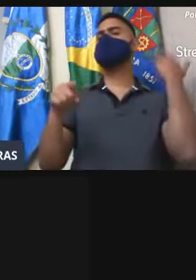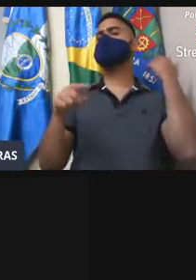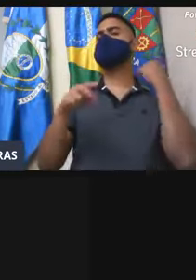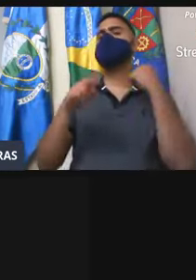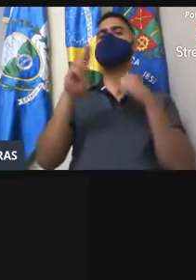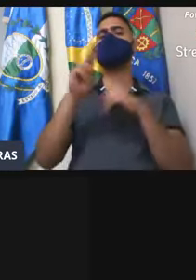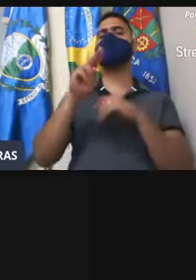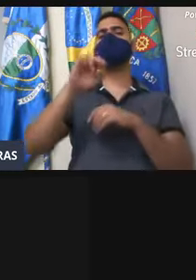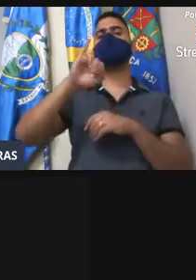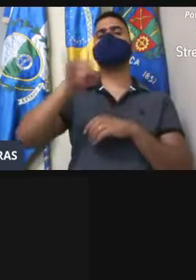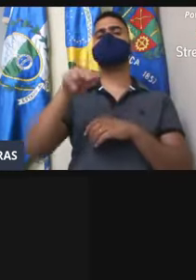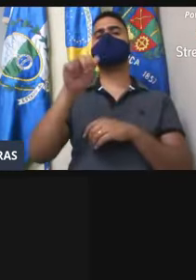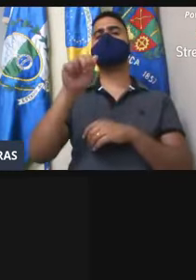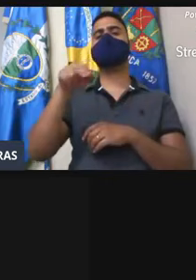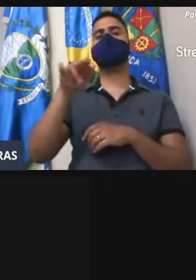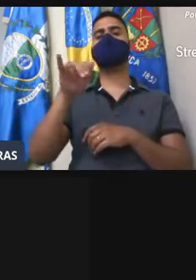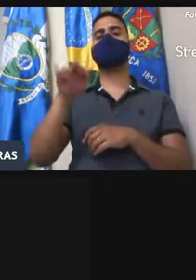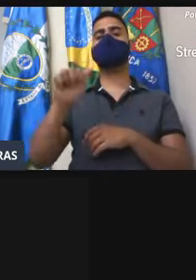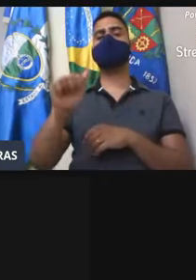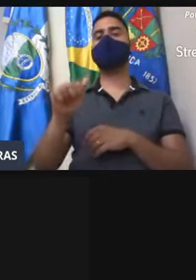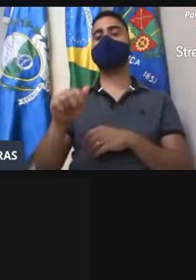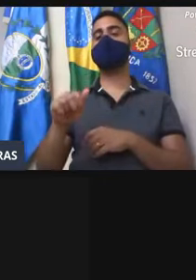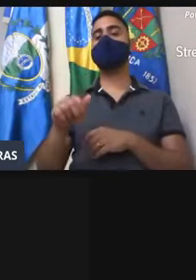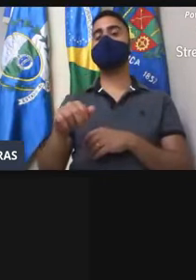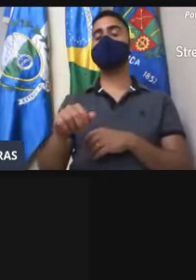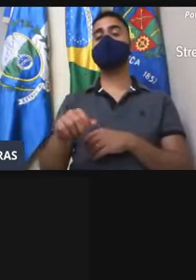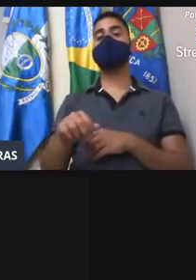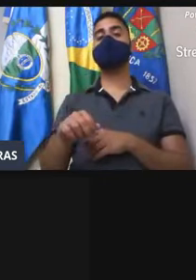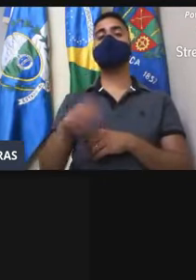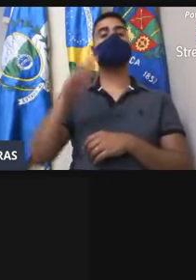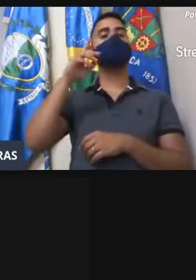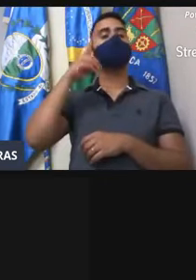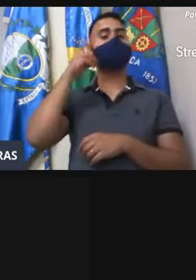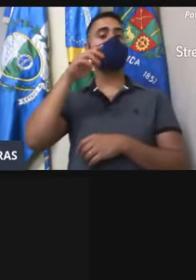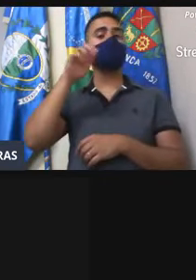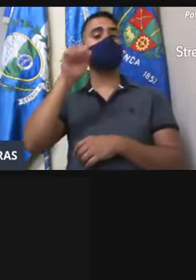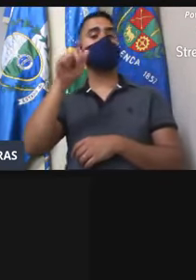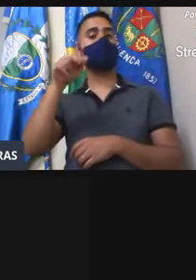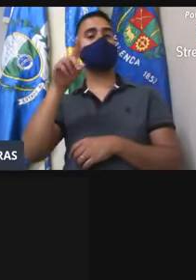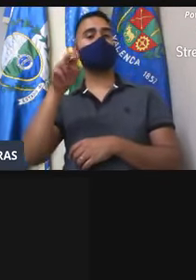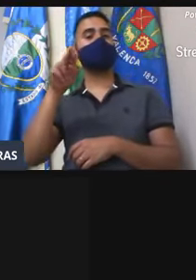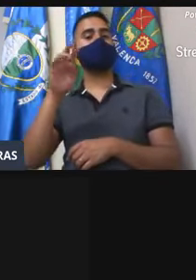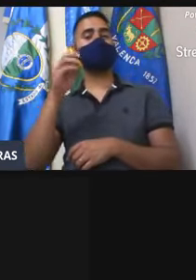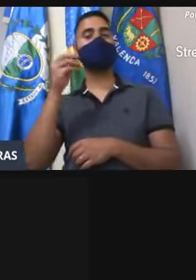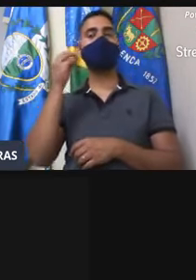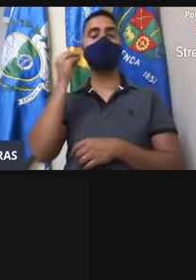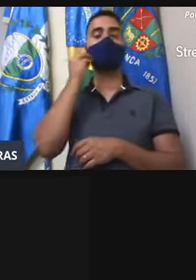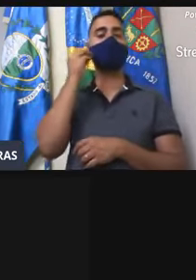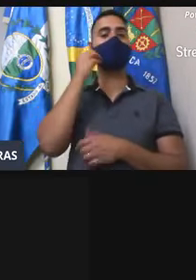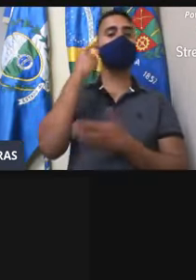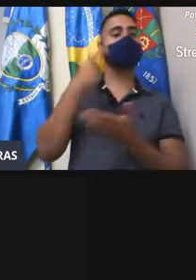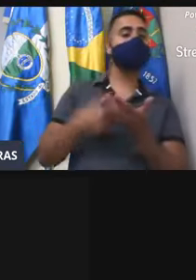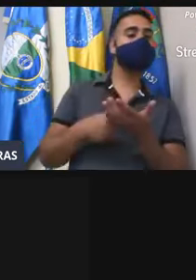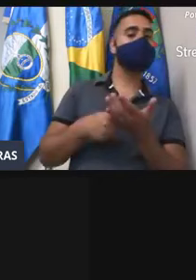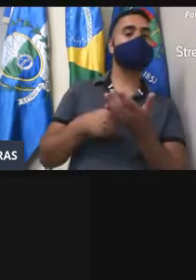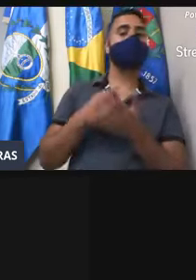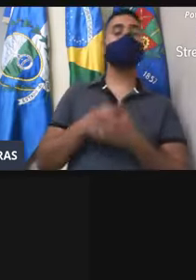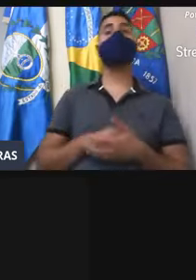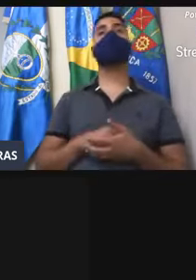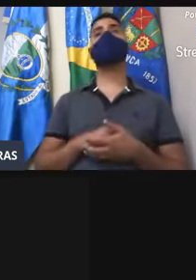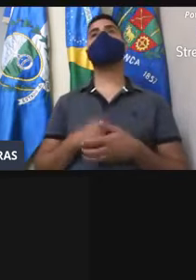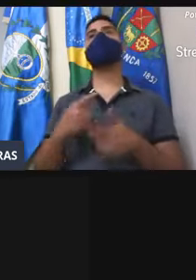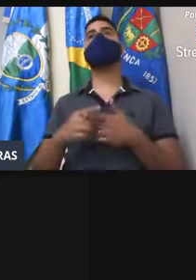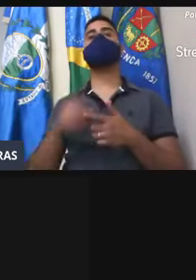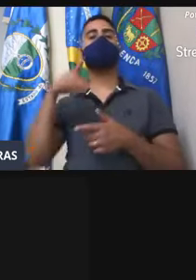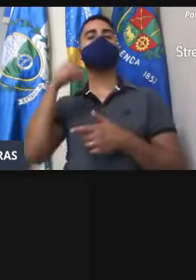Janaína, assessora do deputado André Correia, tentando buscar uma agenda lá, já que o deputado